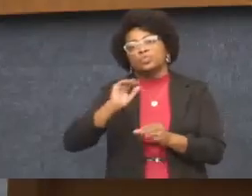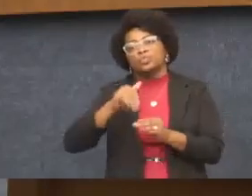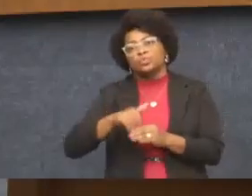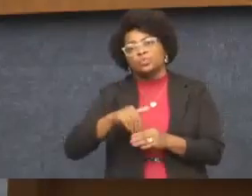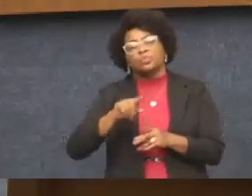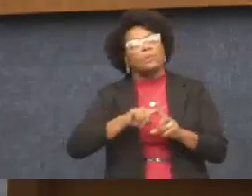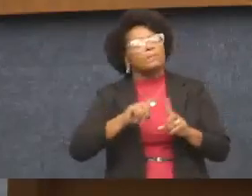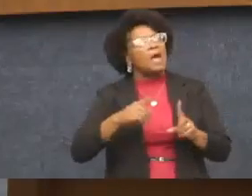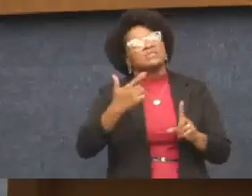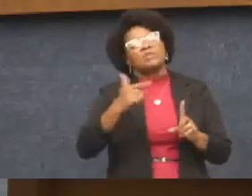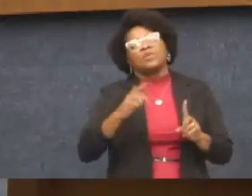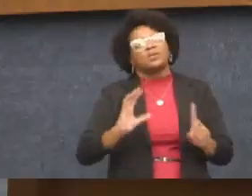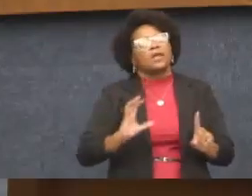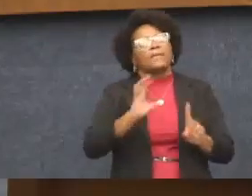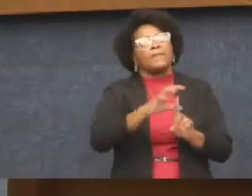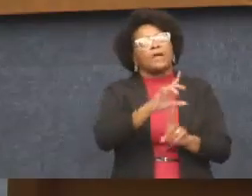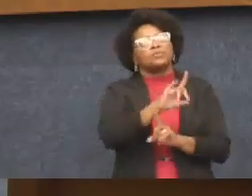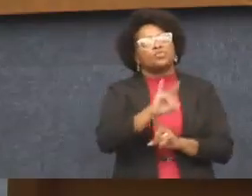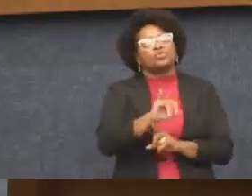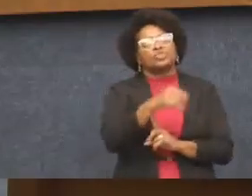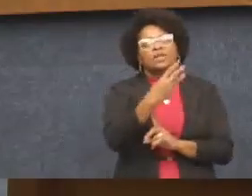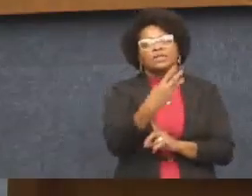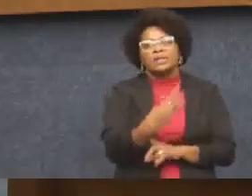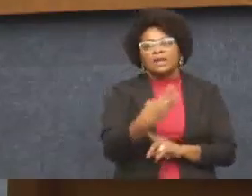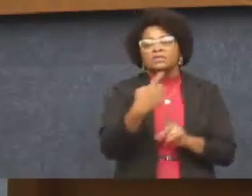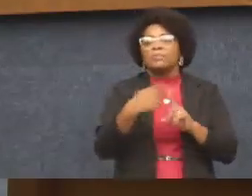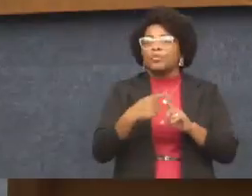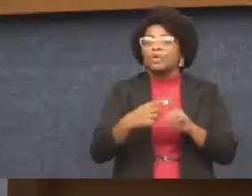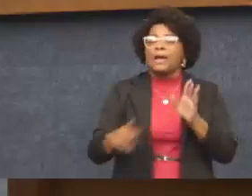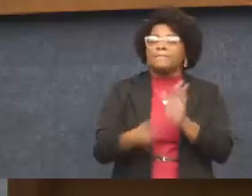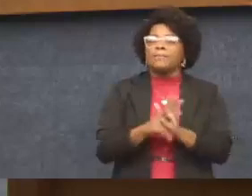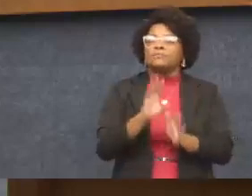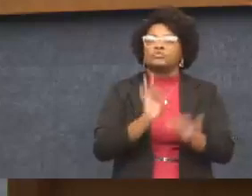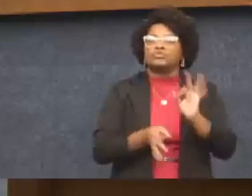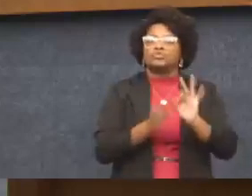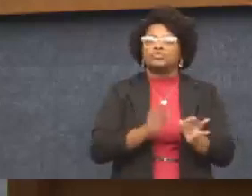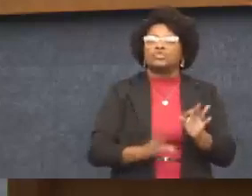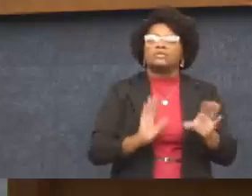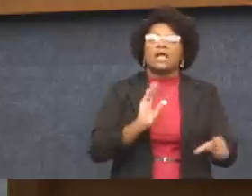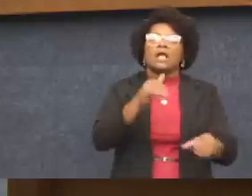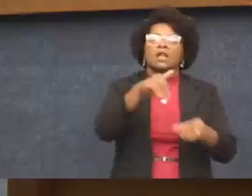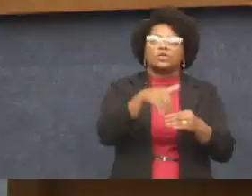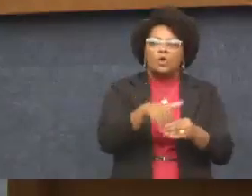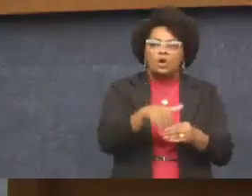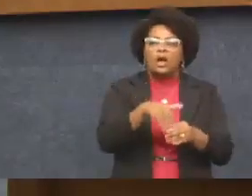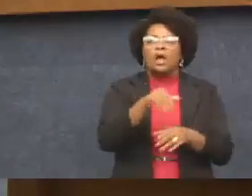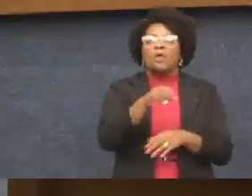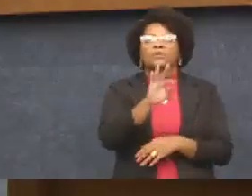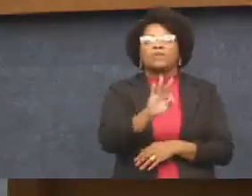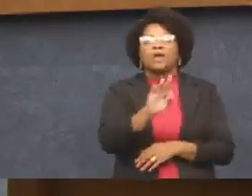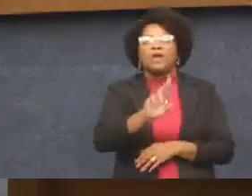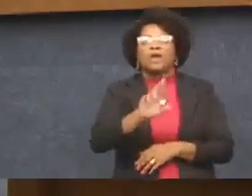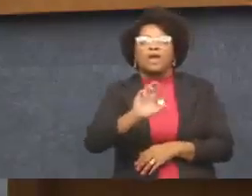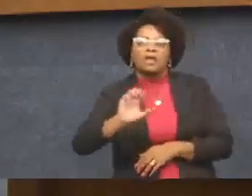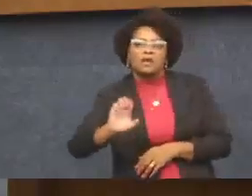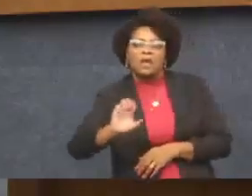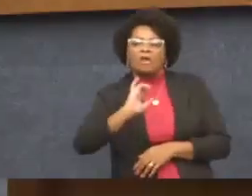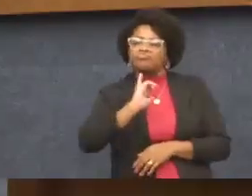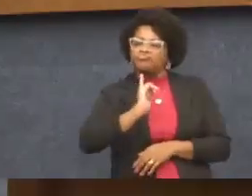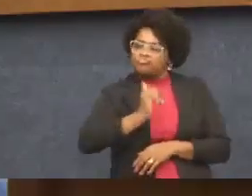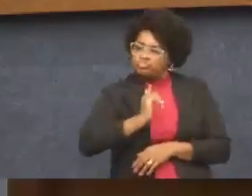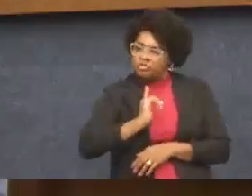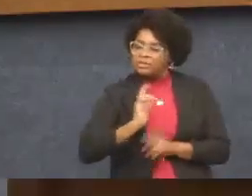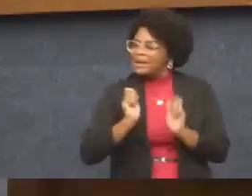a própria Justiça Eleitoral, o próprio TRE, já havia dito em reunião na Prefeitura que não daria tempo de utilizar as bases de